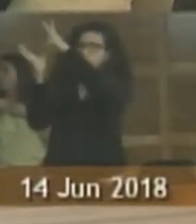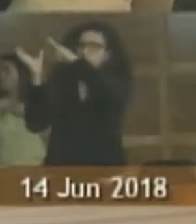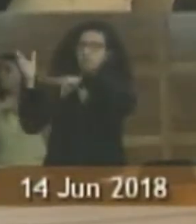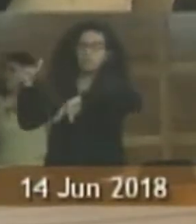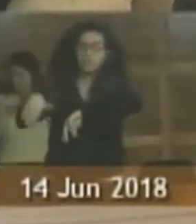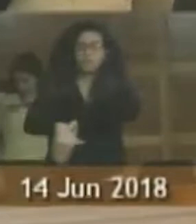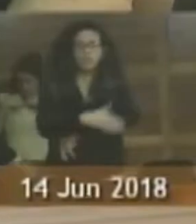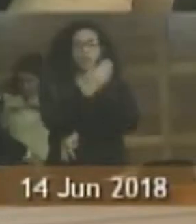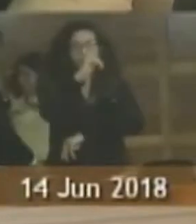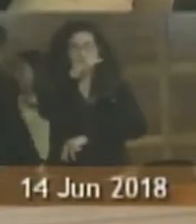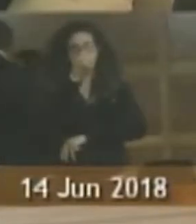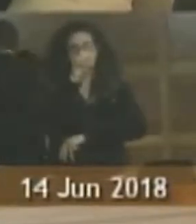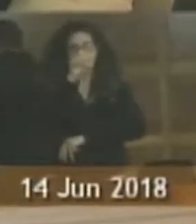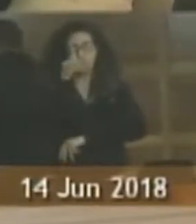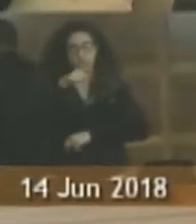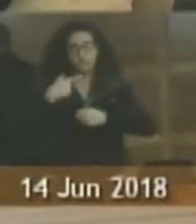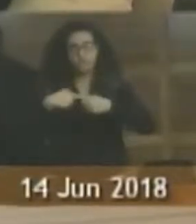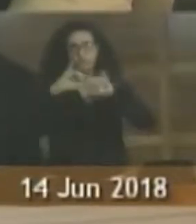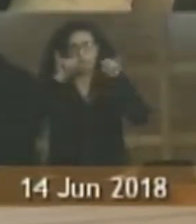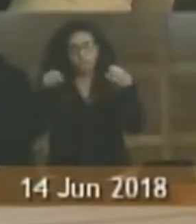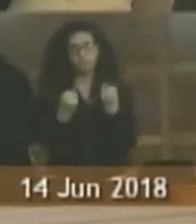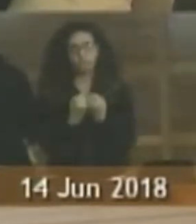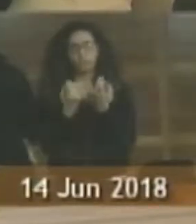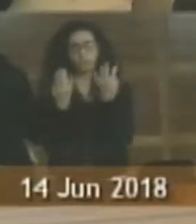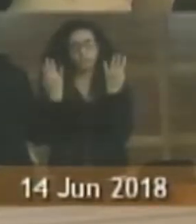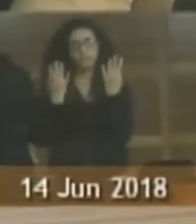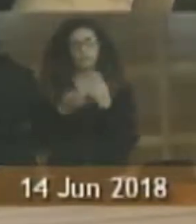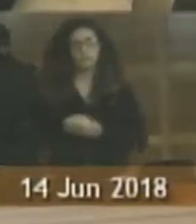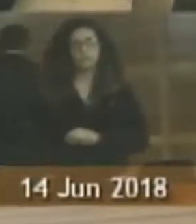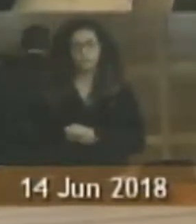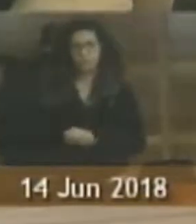Jair Ferreira Leone, bairro Jacuacanga.